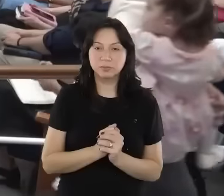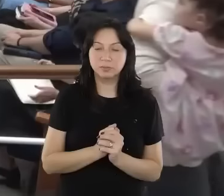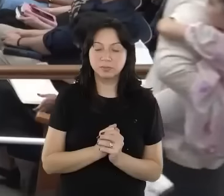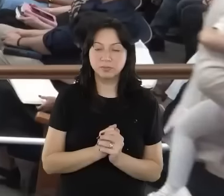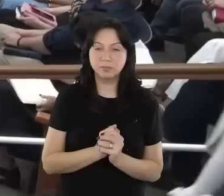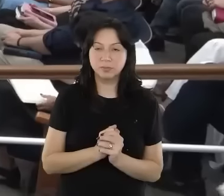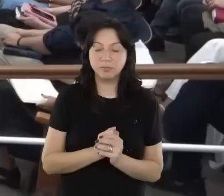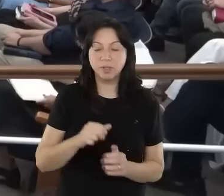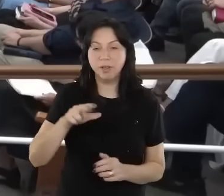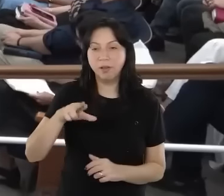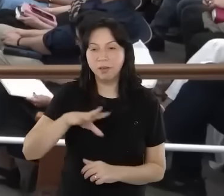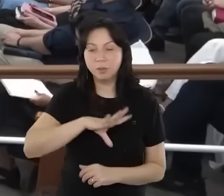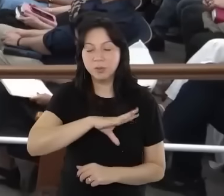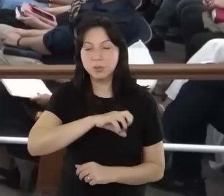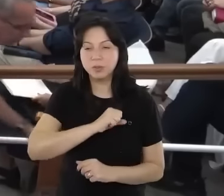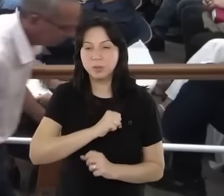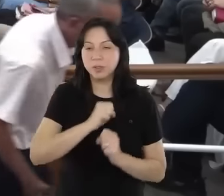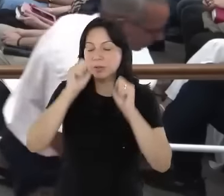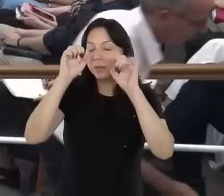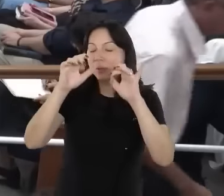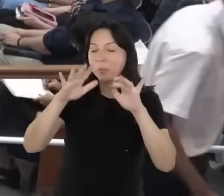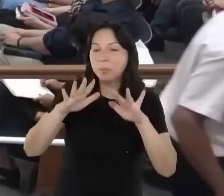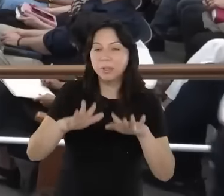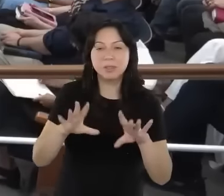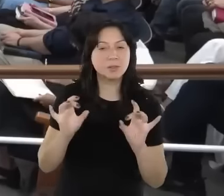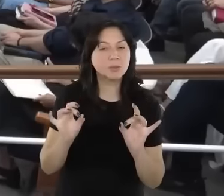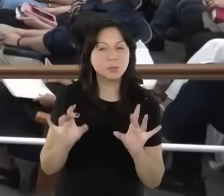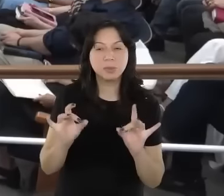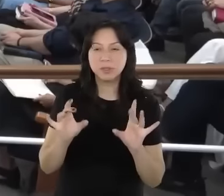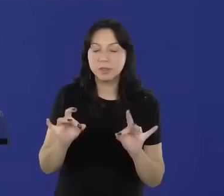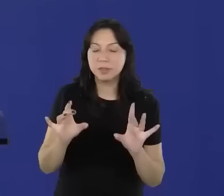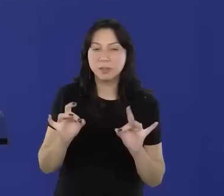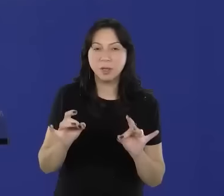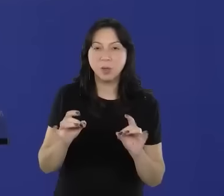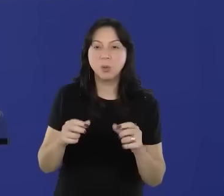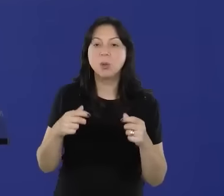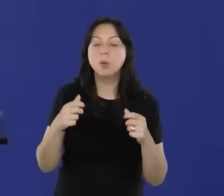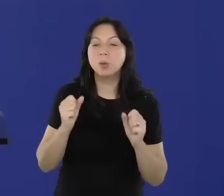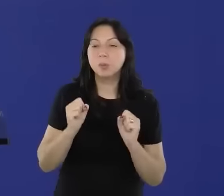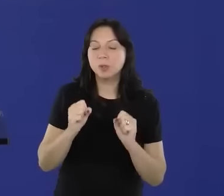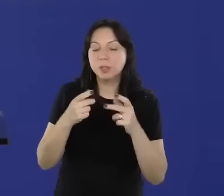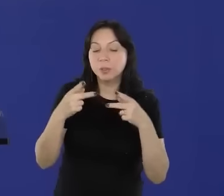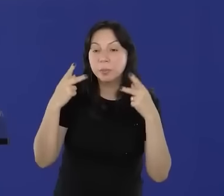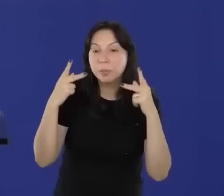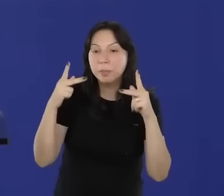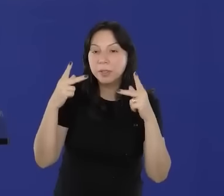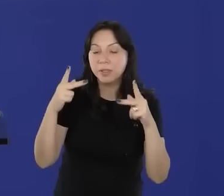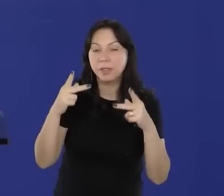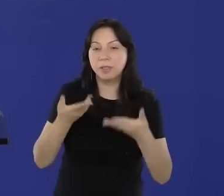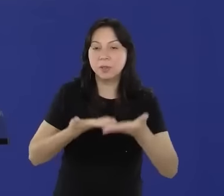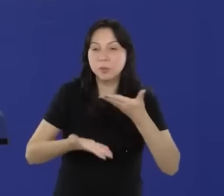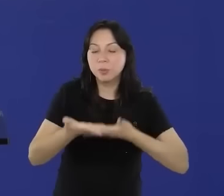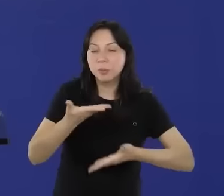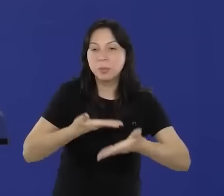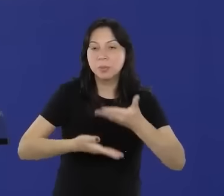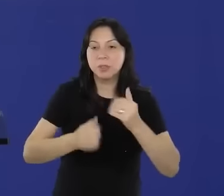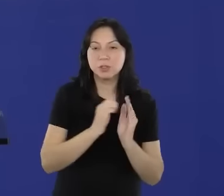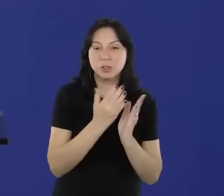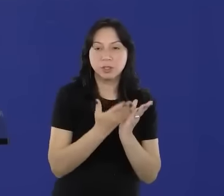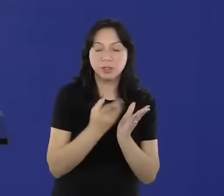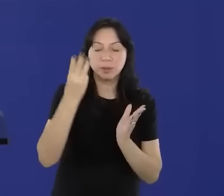irmãos amados Que bênção e Que privilégio poder agora repartir com vocês a palavra o texto que eu vou ler